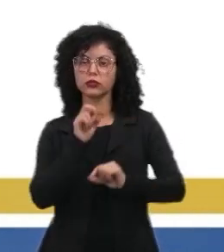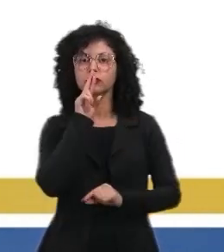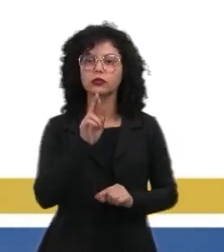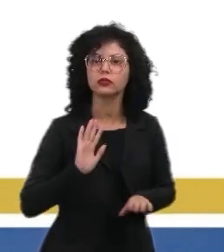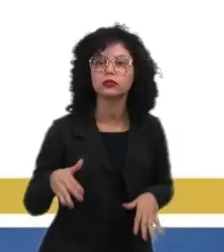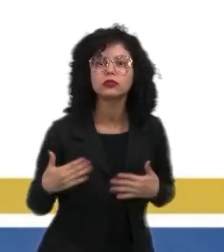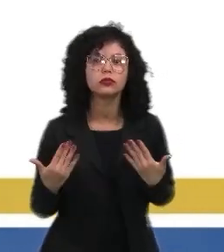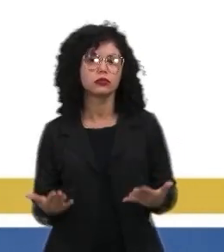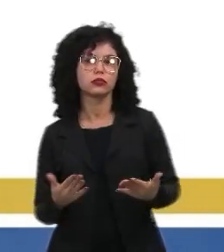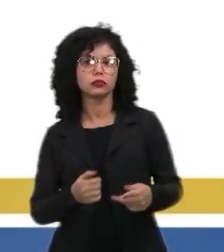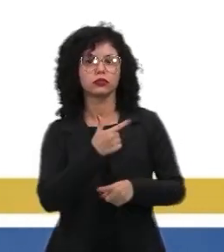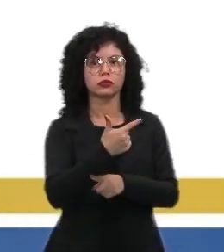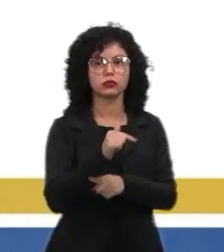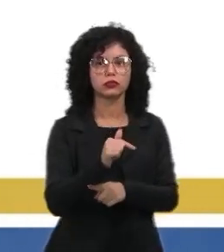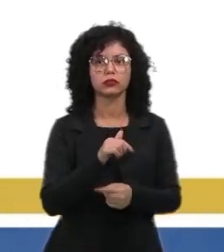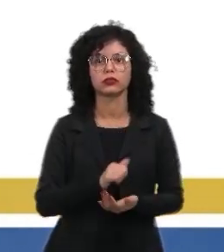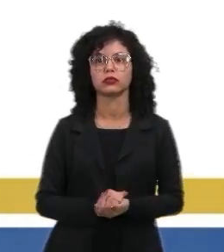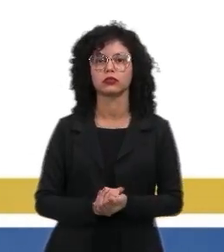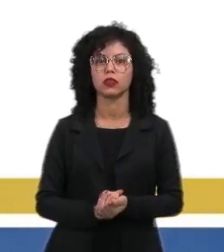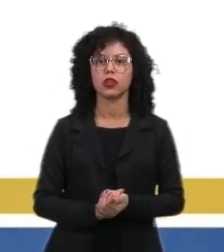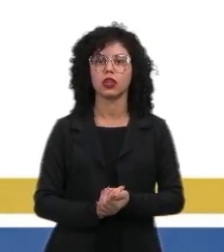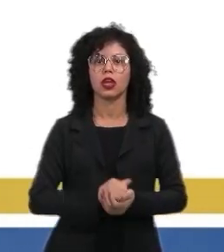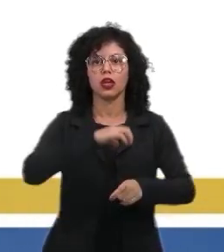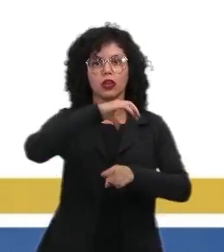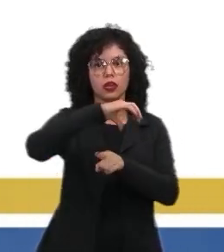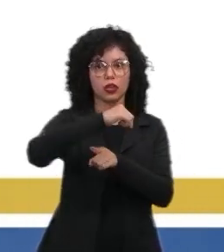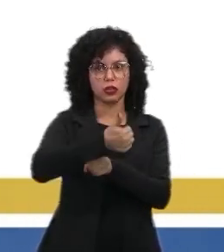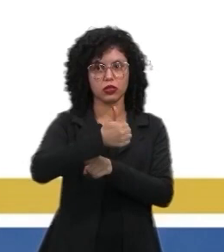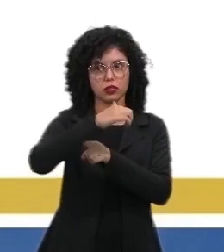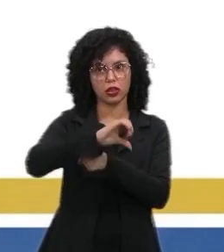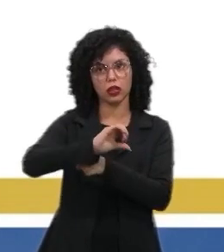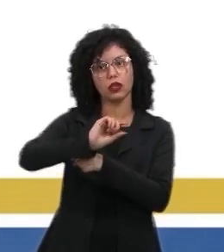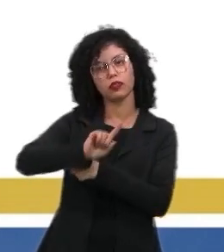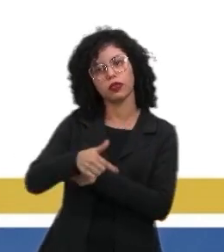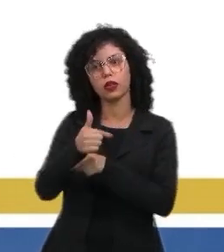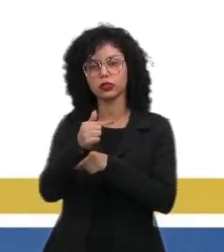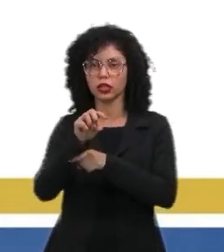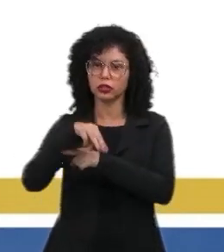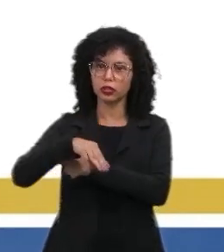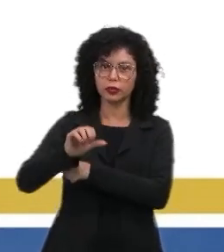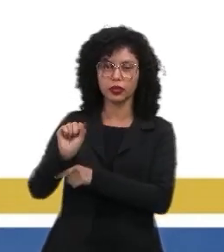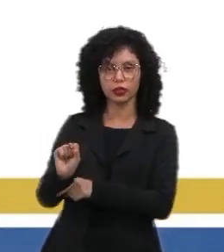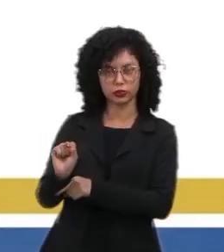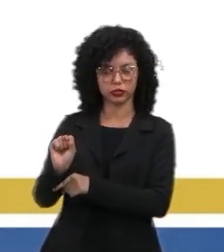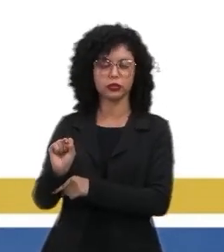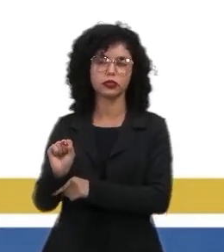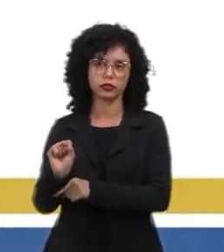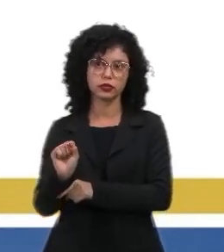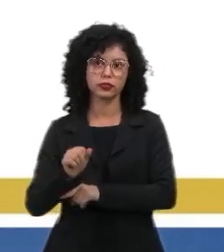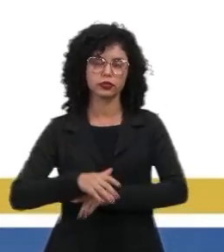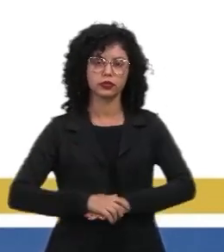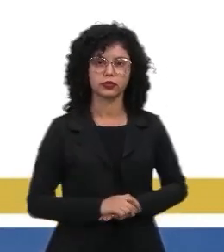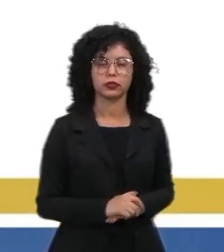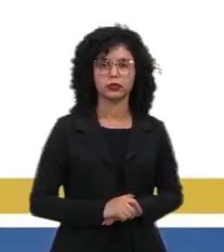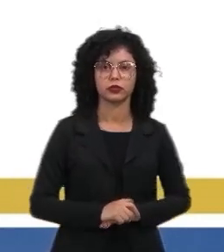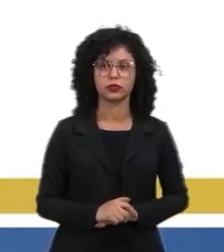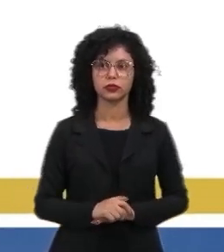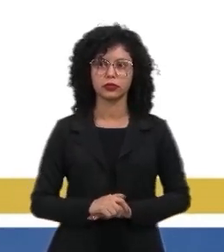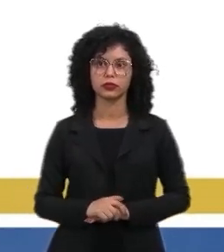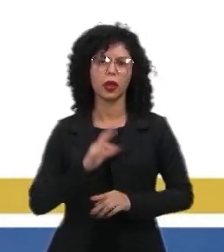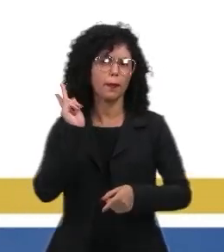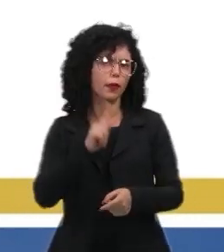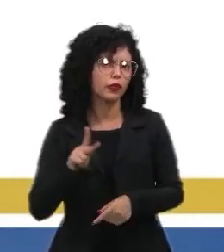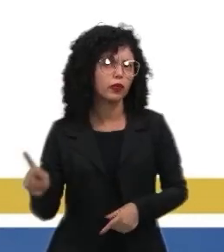resposta? 27,7 vezes 0,71, só vai nos dar aí nosso gabarito de 19,7 metros por segundo.